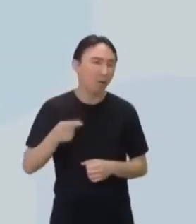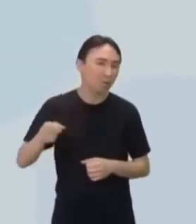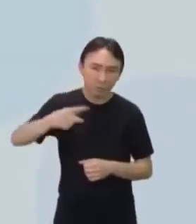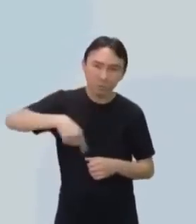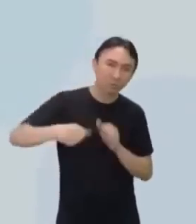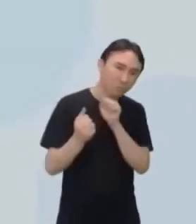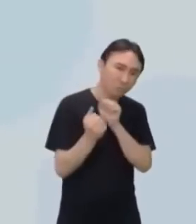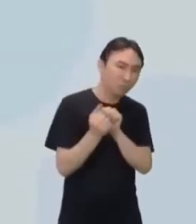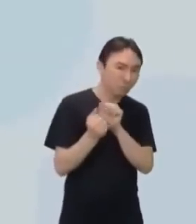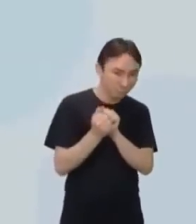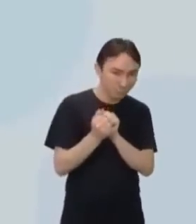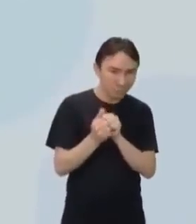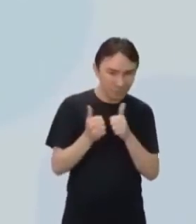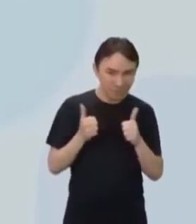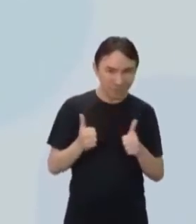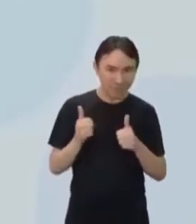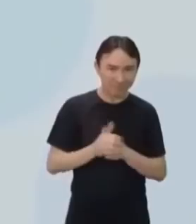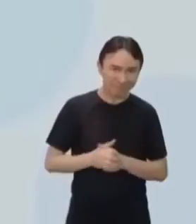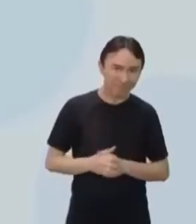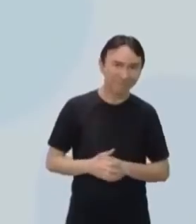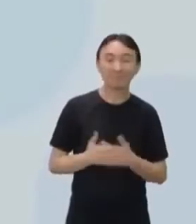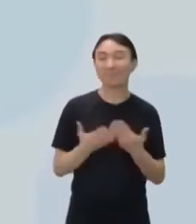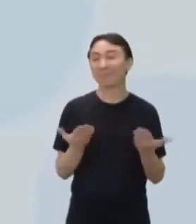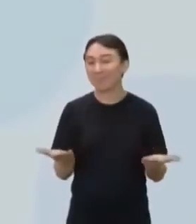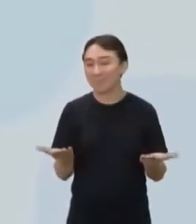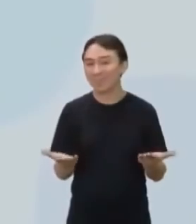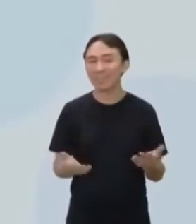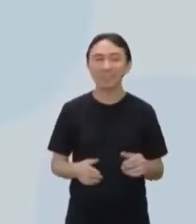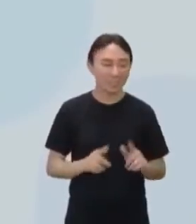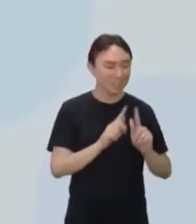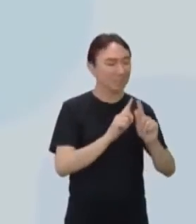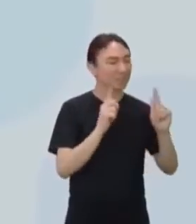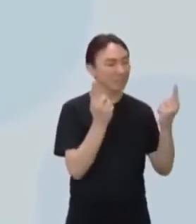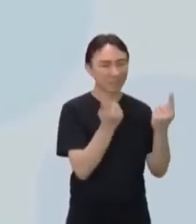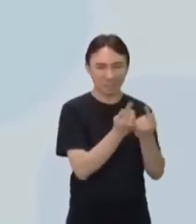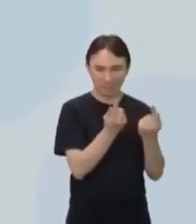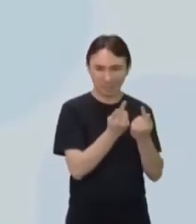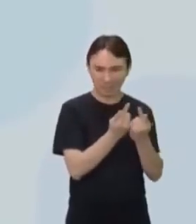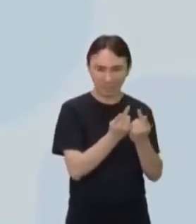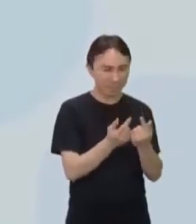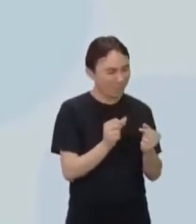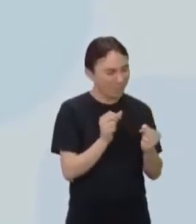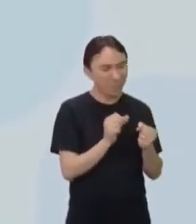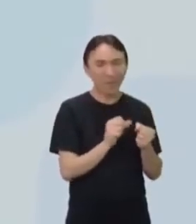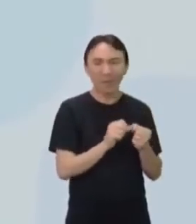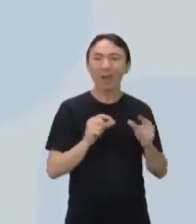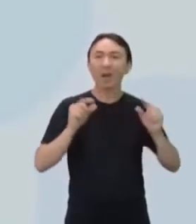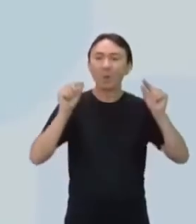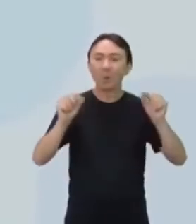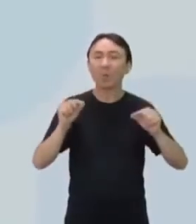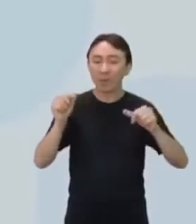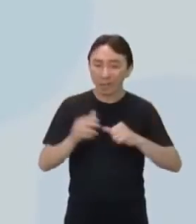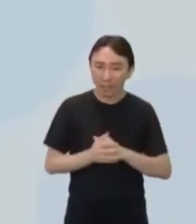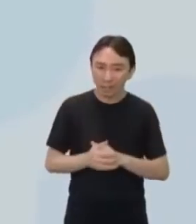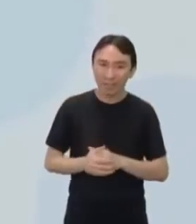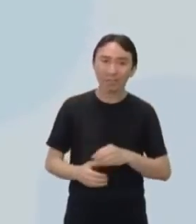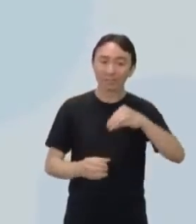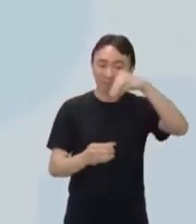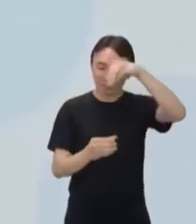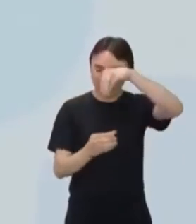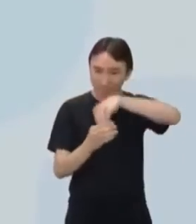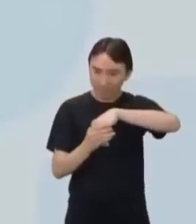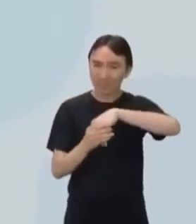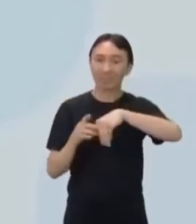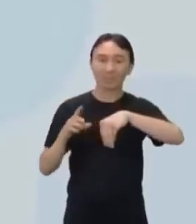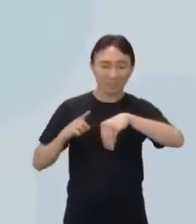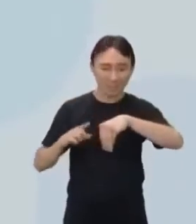mobilização. E um pouquinho, né, o que já foi feito pelos grêmios, tá? Dentro desse site, nós temos uma série de